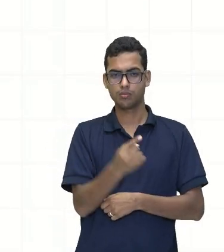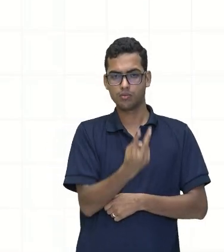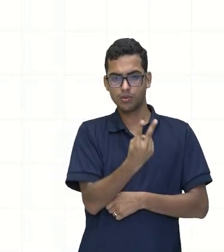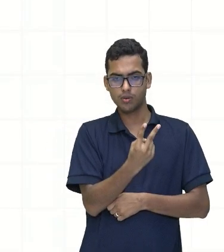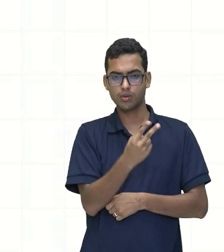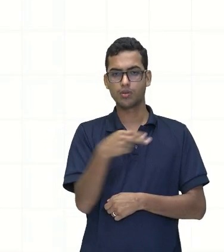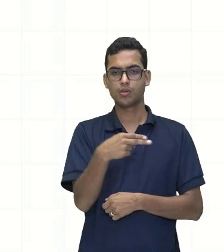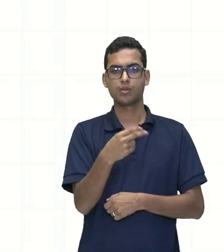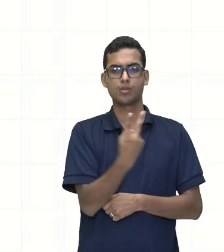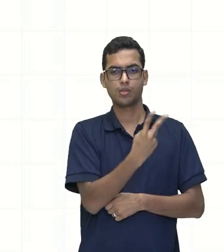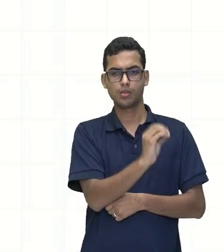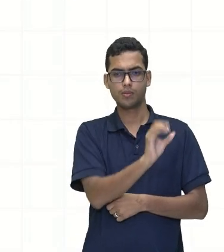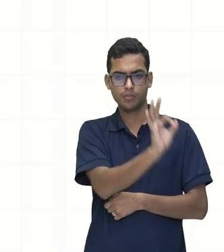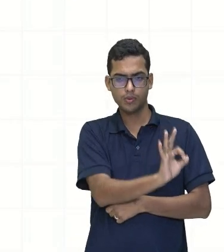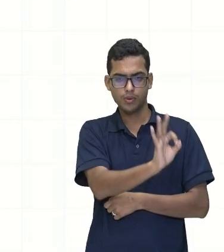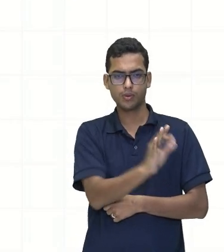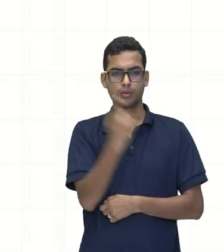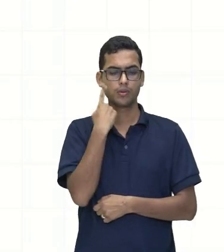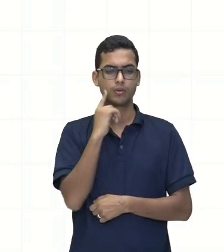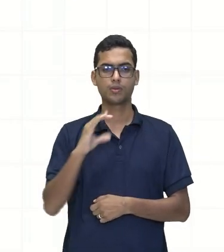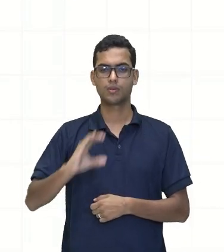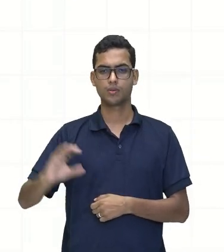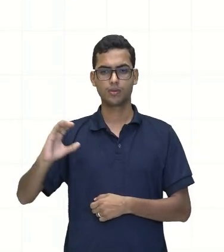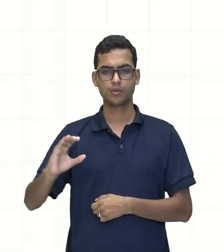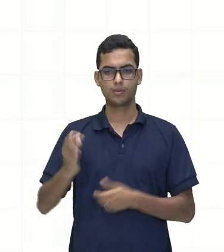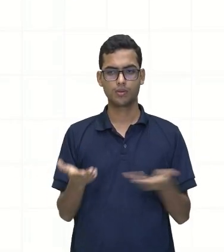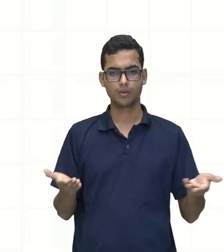nossa letra C, que vai ser o quê?